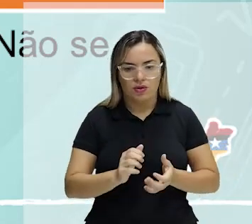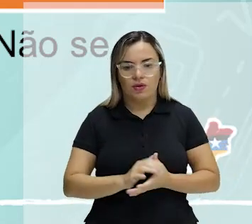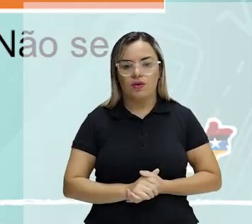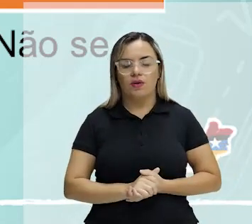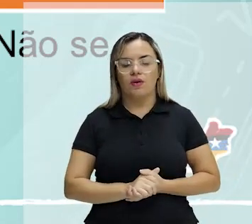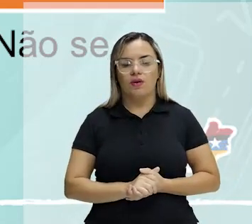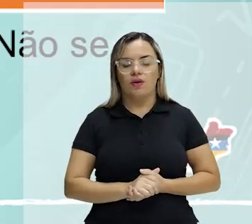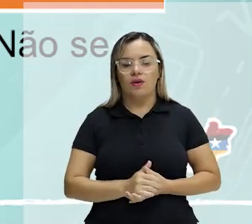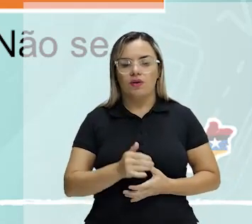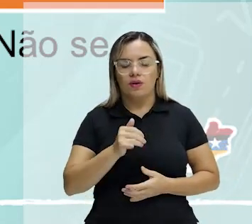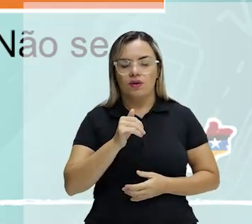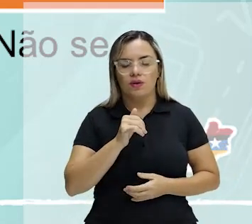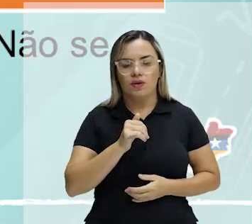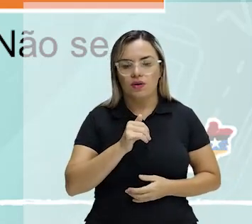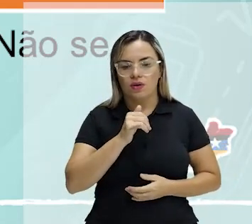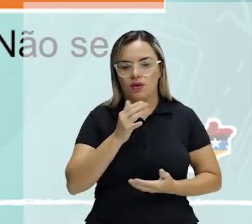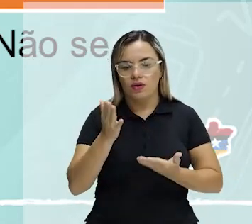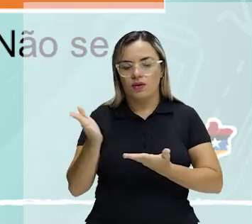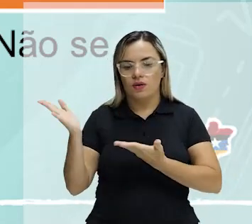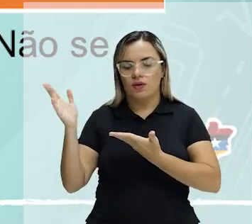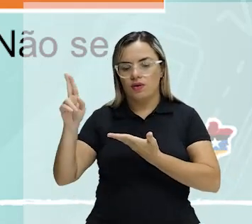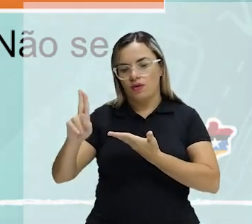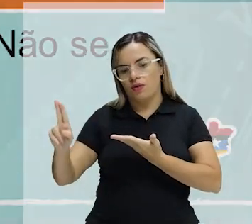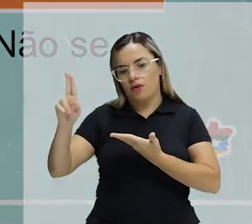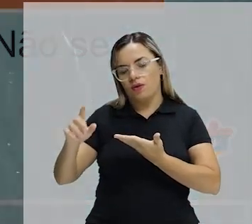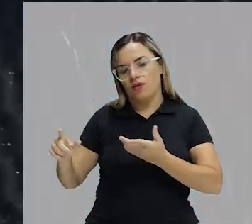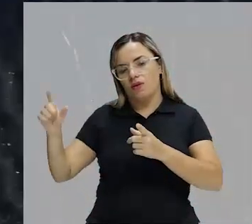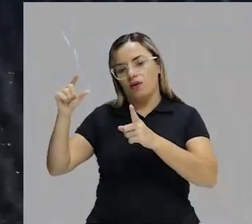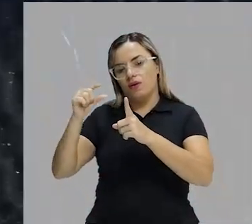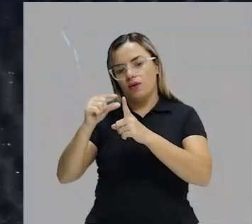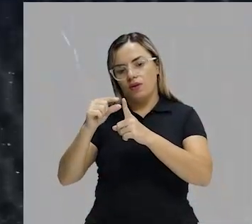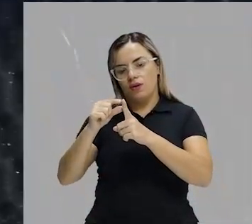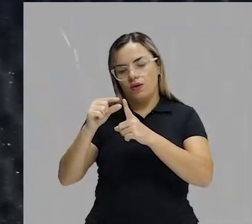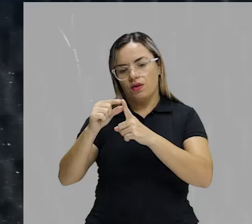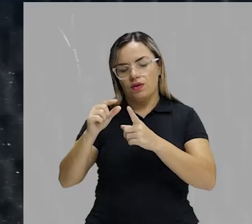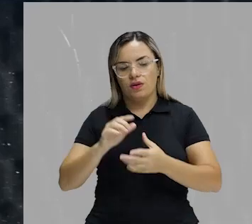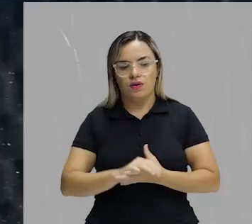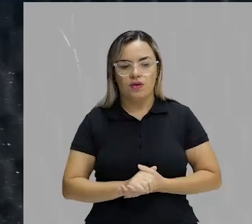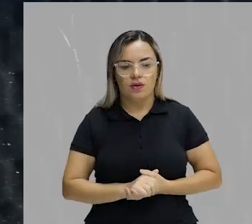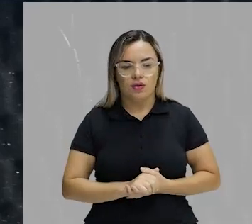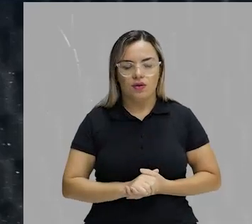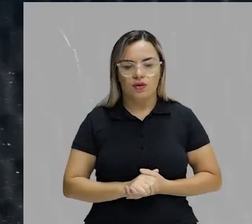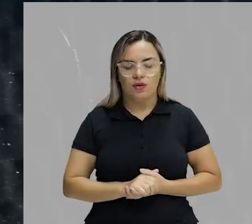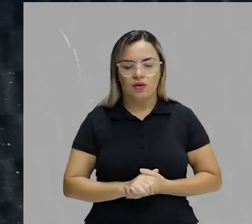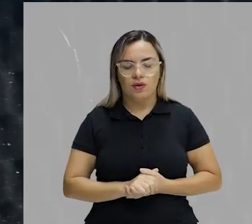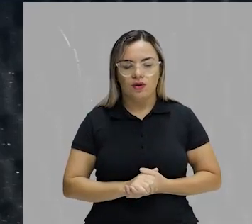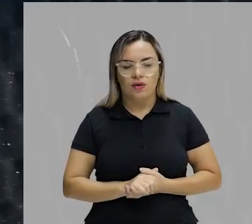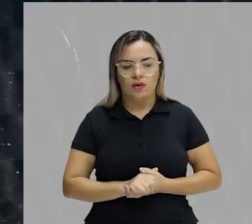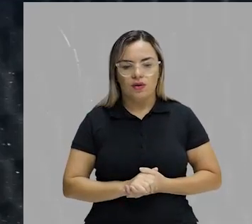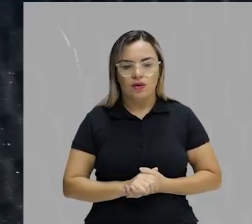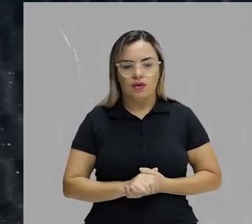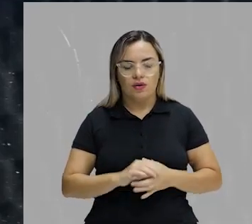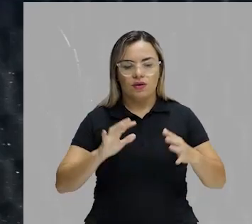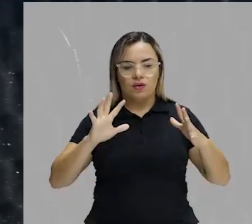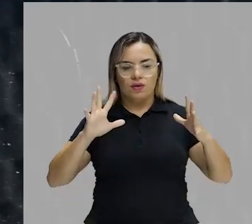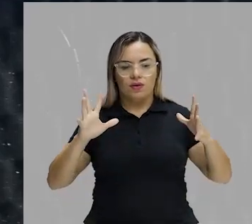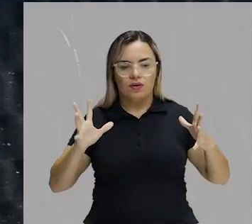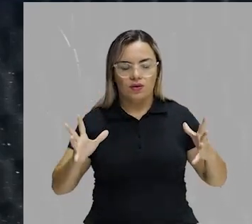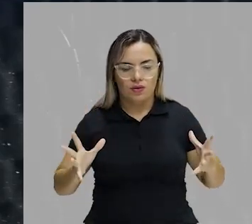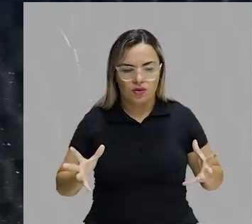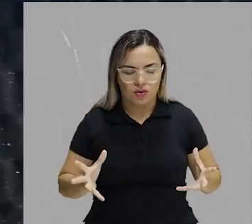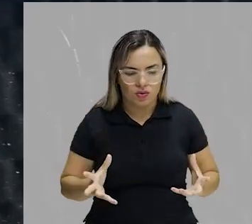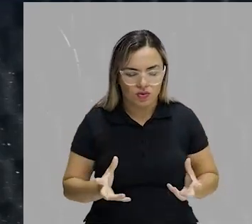isso. Que, porque e pois antes do verbo, é a explicativa. Então, a conclusiva faz